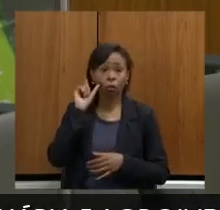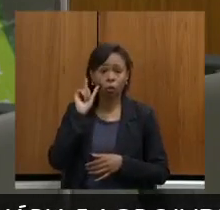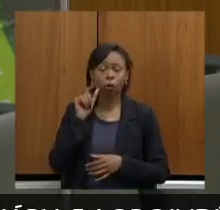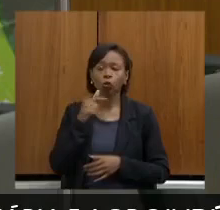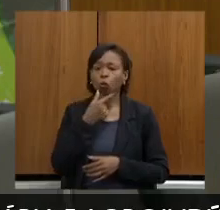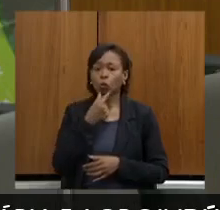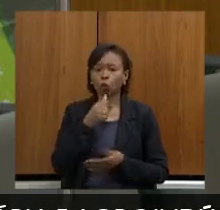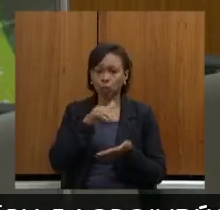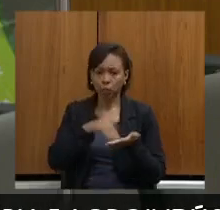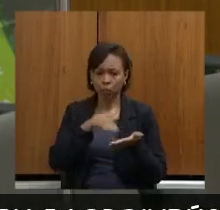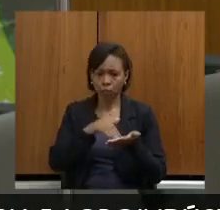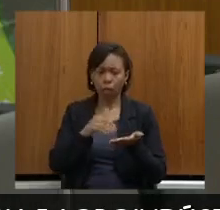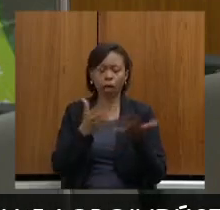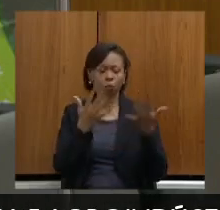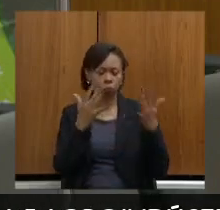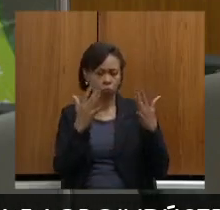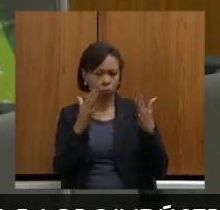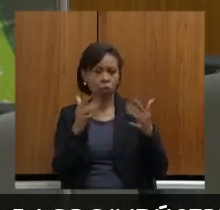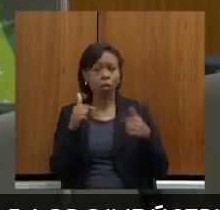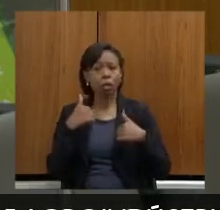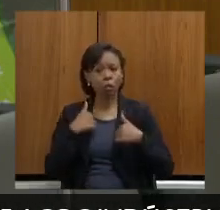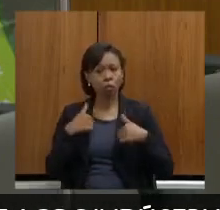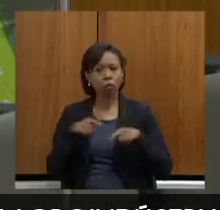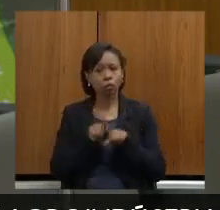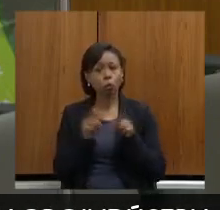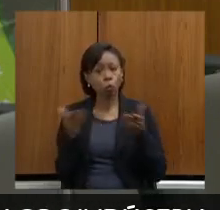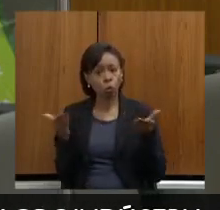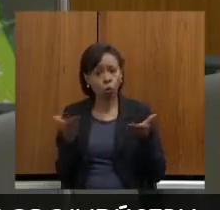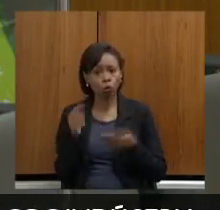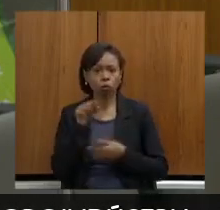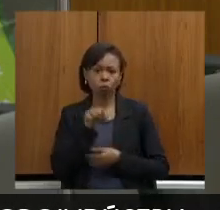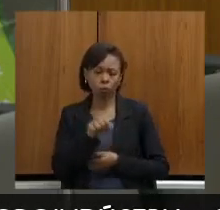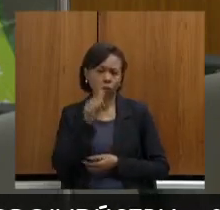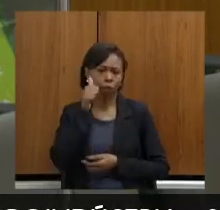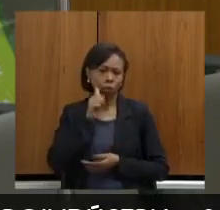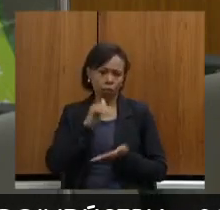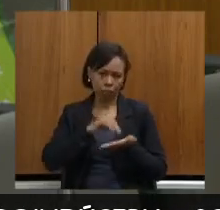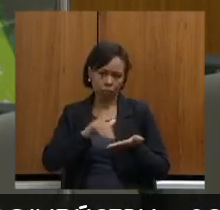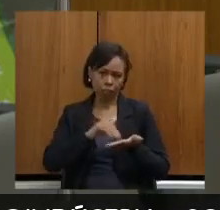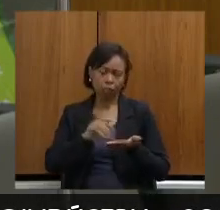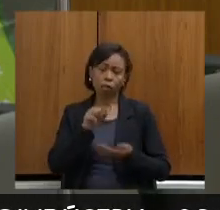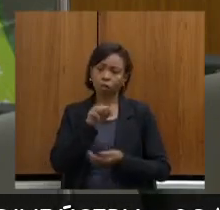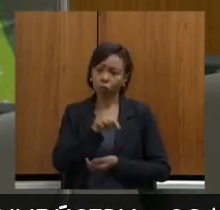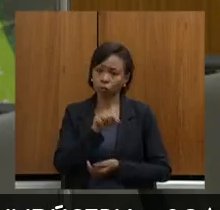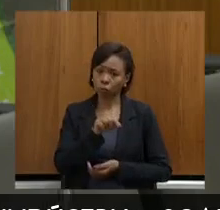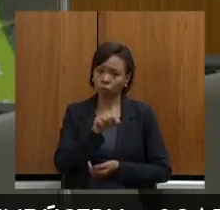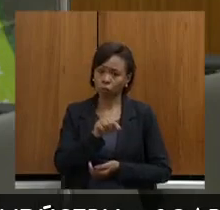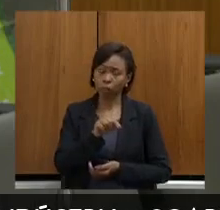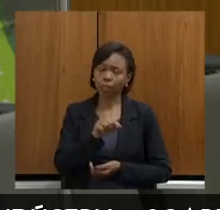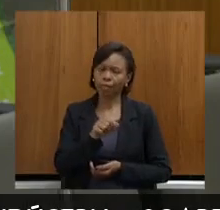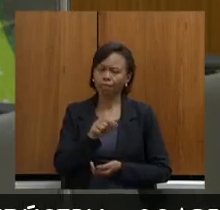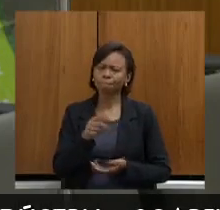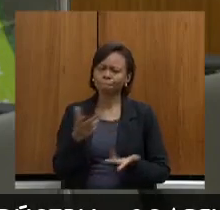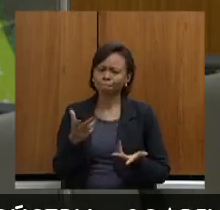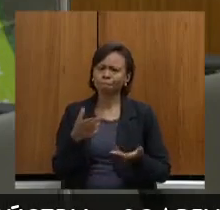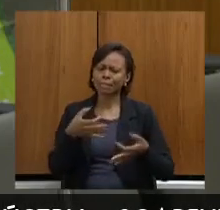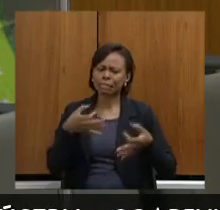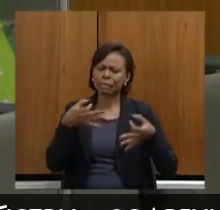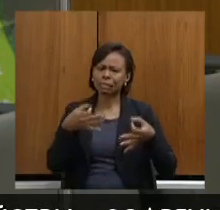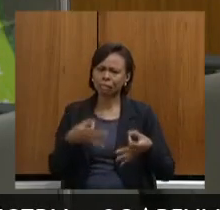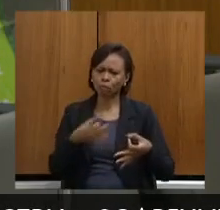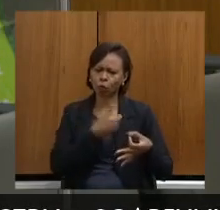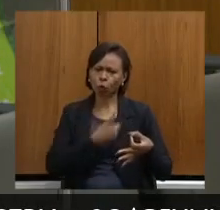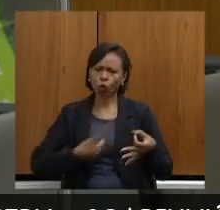com secretário Gustavo eu quero fazer com a senhora secretária A senhora foi senão o maior dos maiores acertos que o governo teve